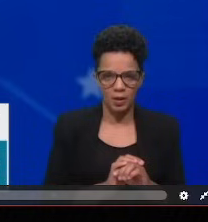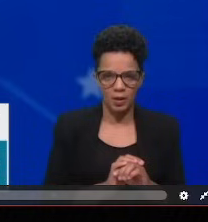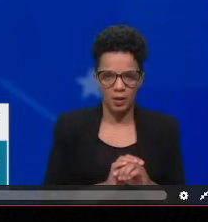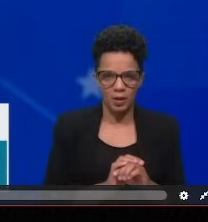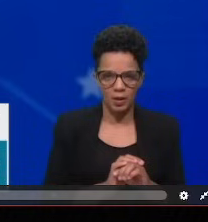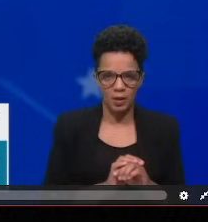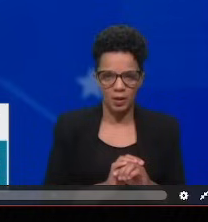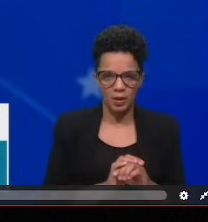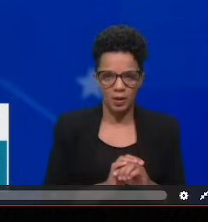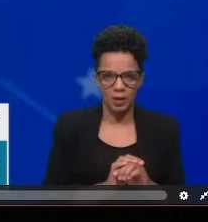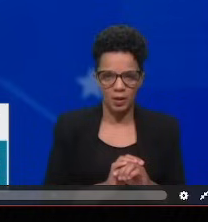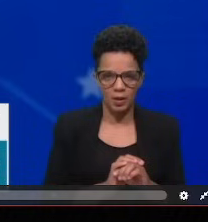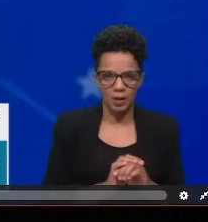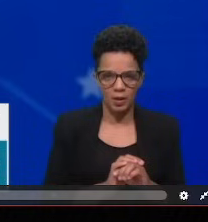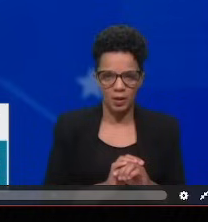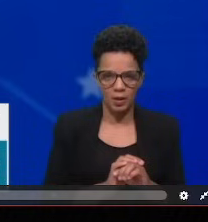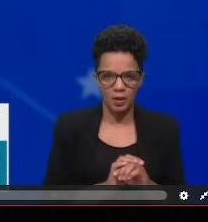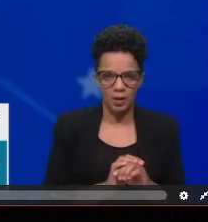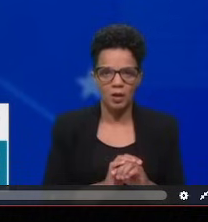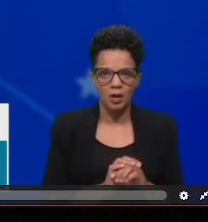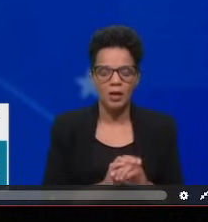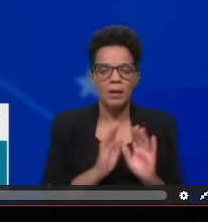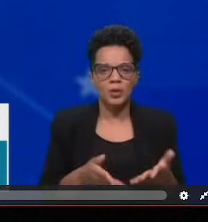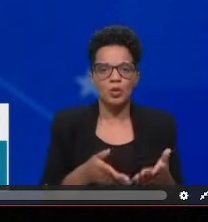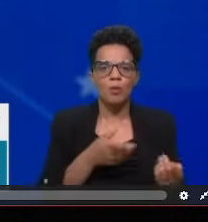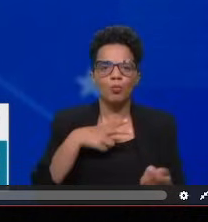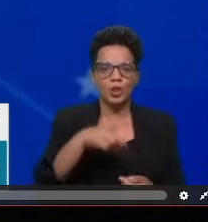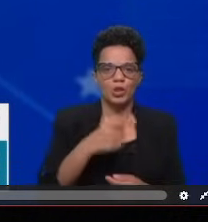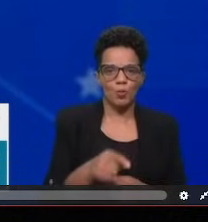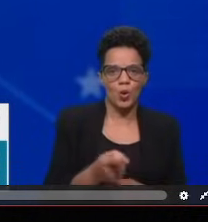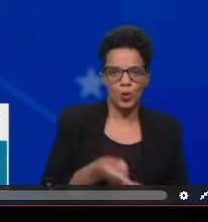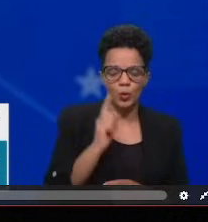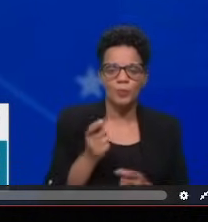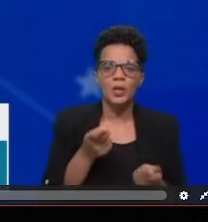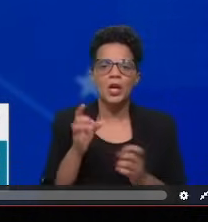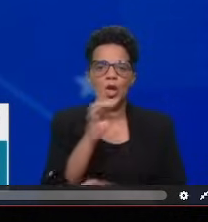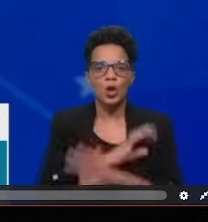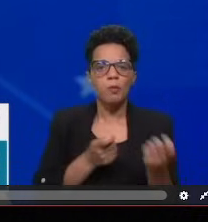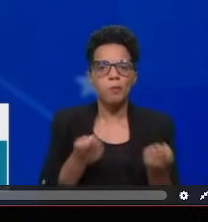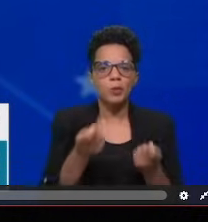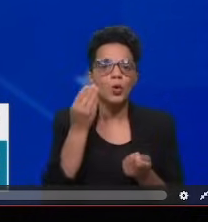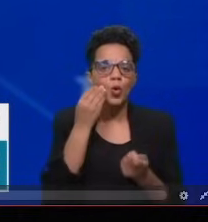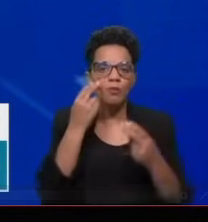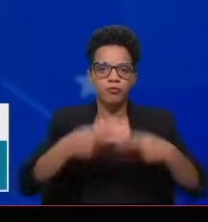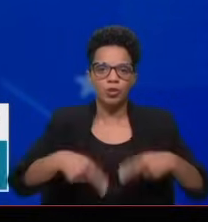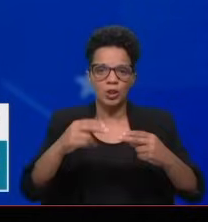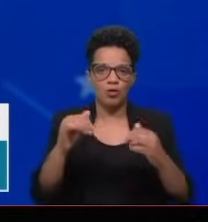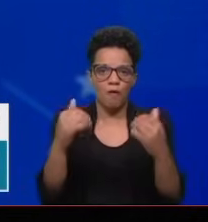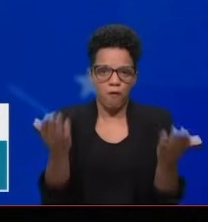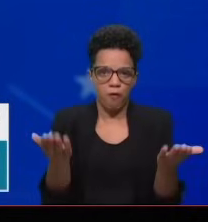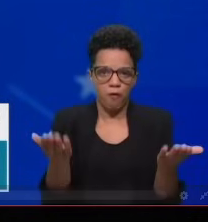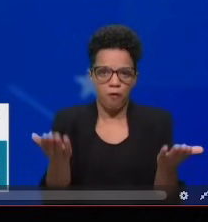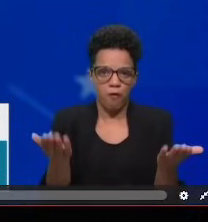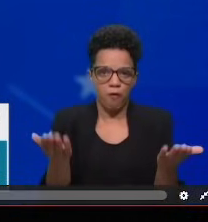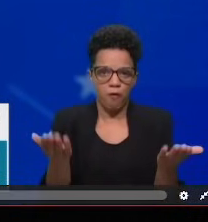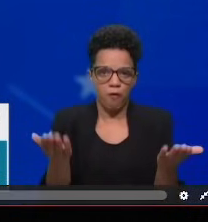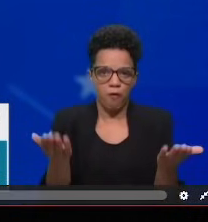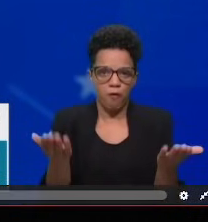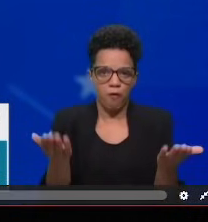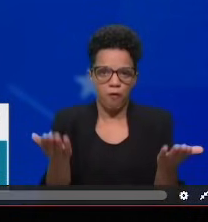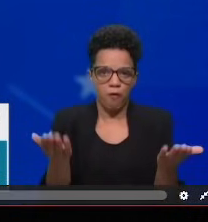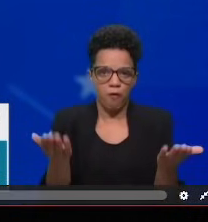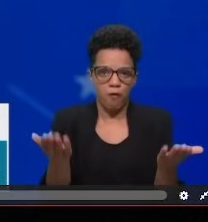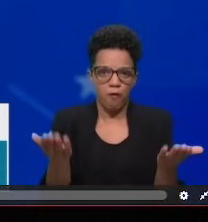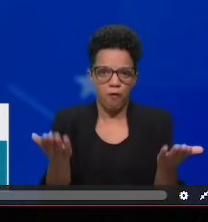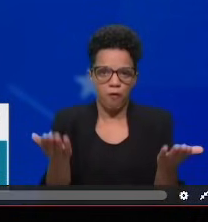pessoas cá é só isso e essa coração europeia começa pelas fronteiras externas e aí mas é pá agora é assim